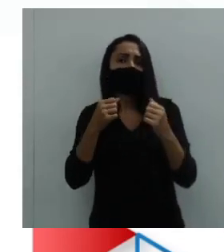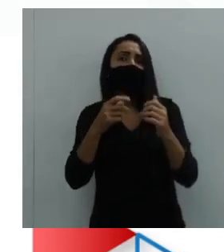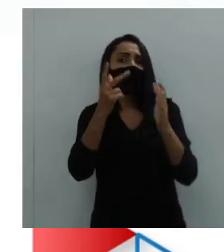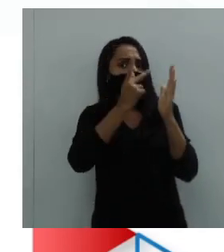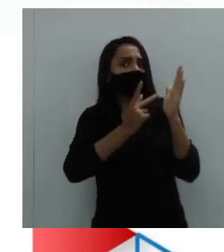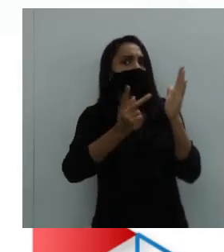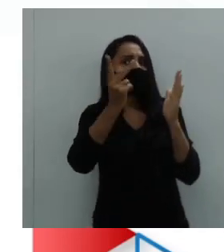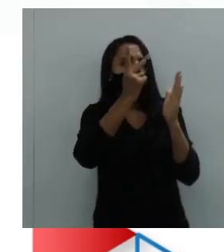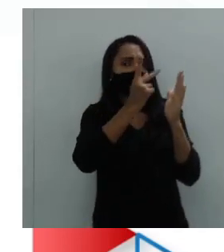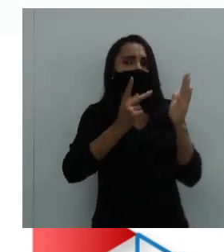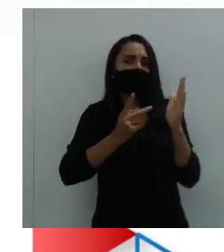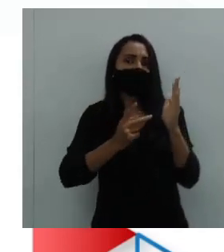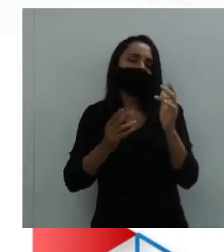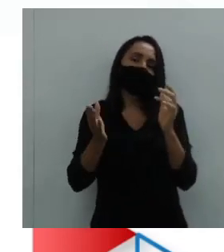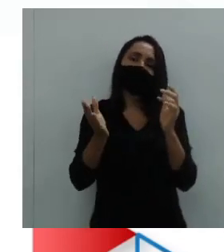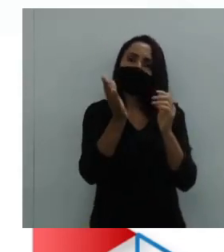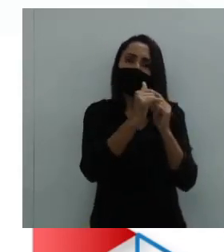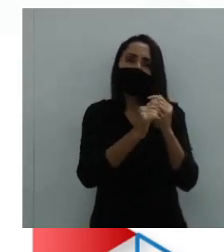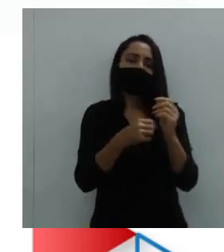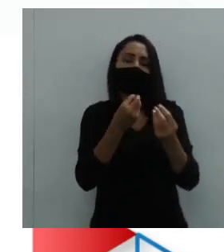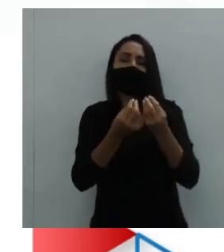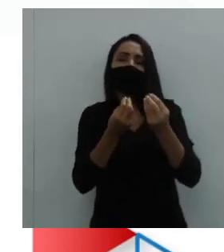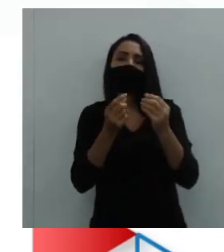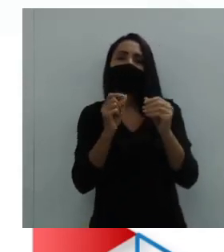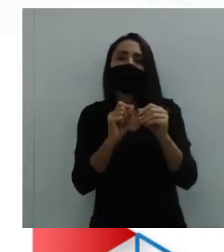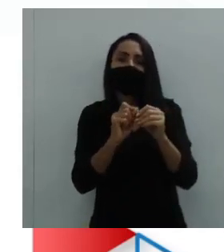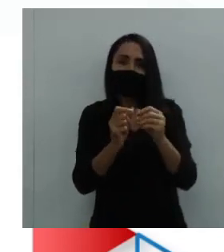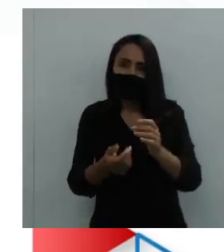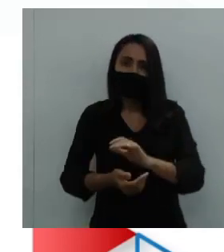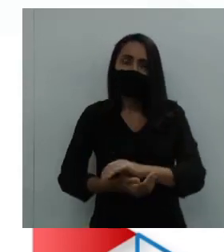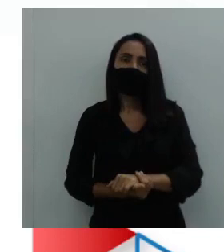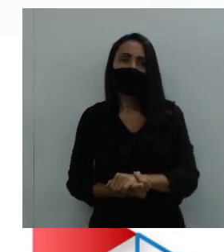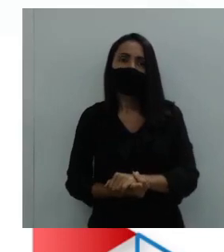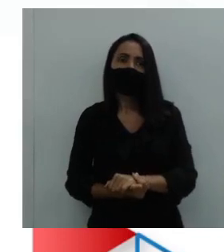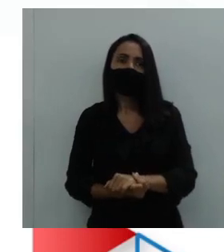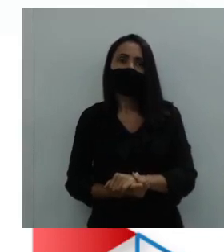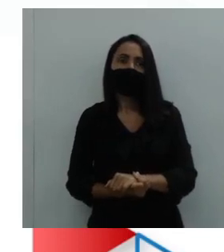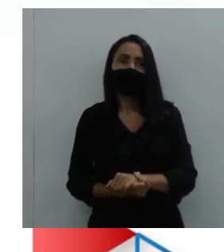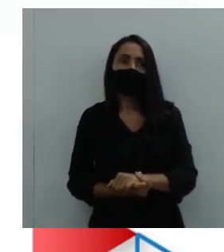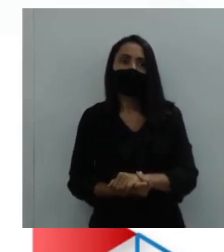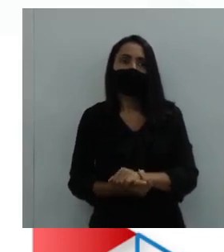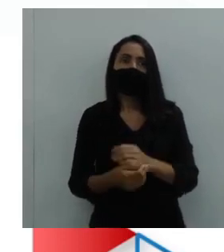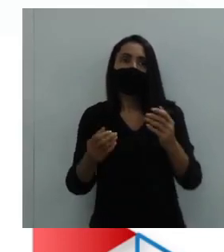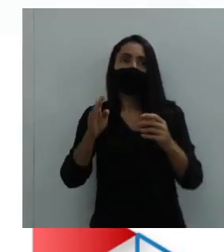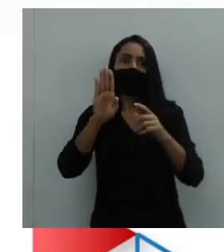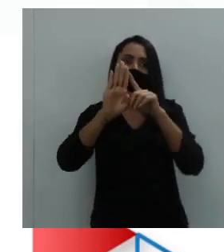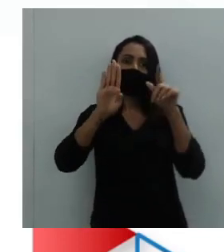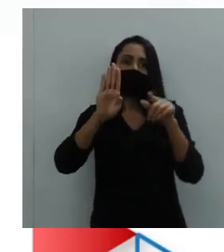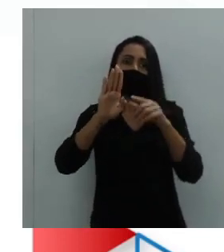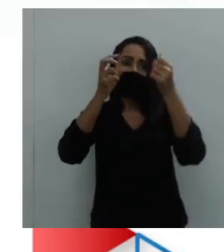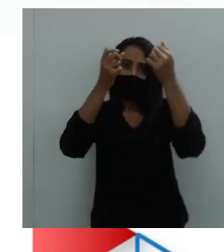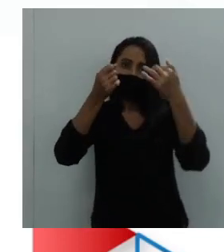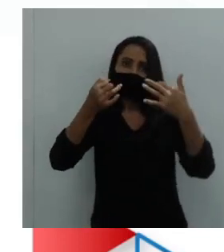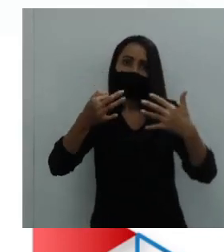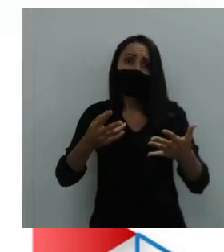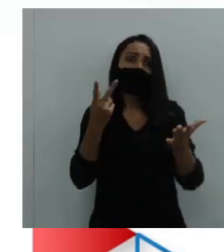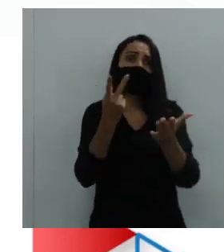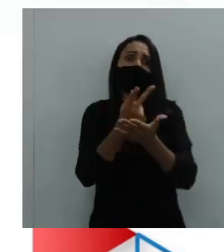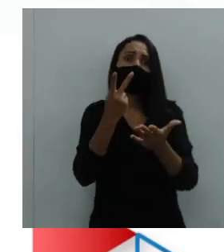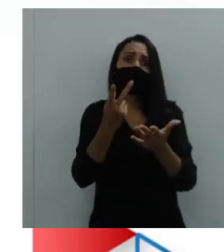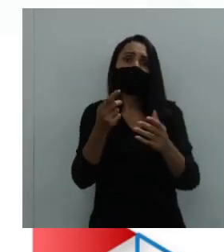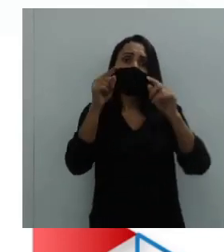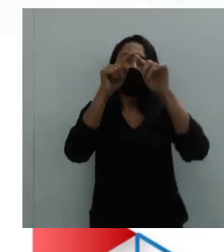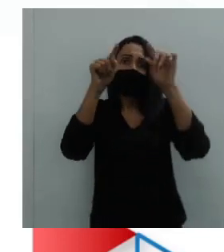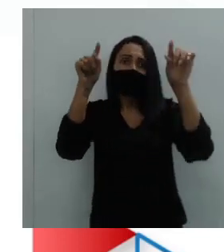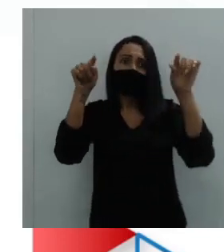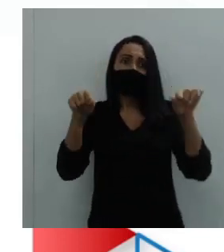ficar mais fácil. Vamos ver como que a gente faz essa resposta para você. Letra B. Descreva o que acontece com